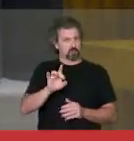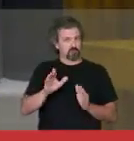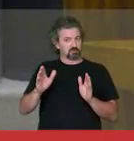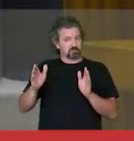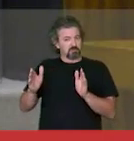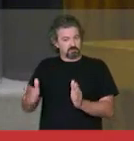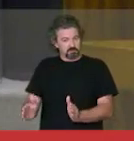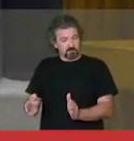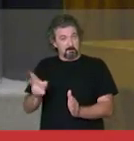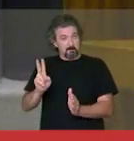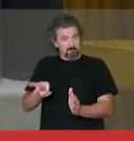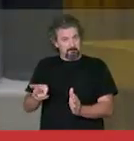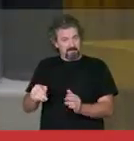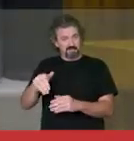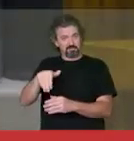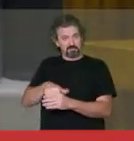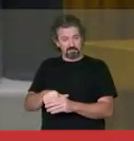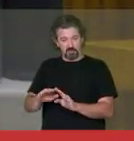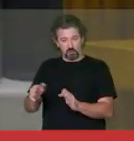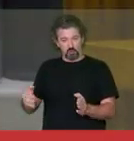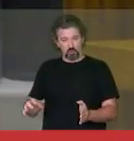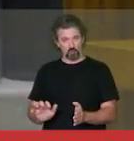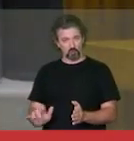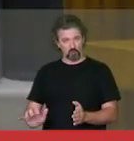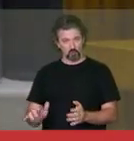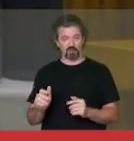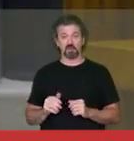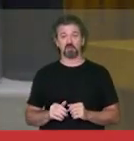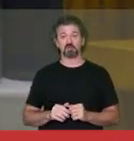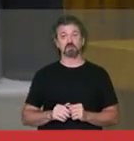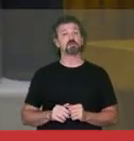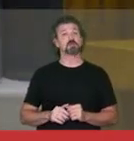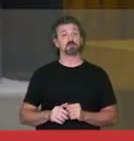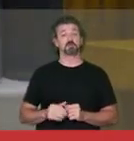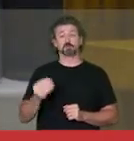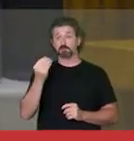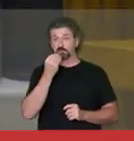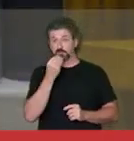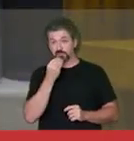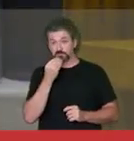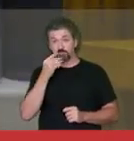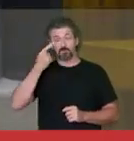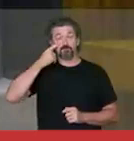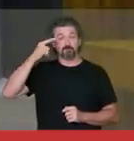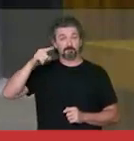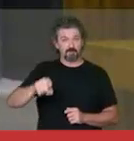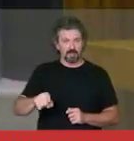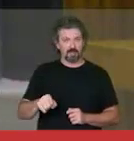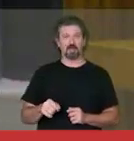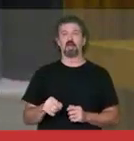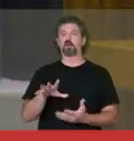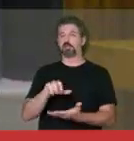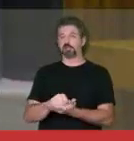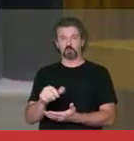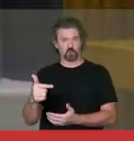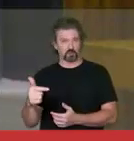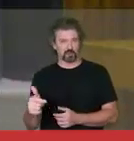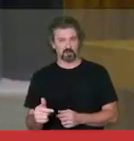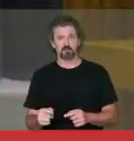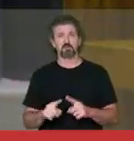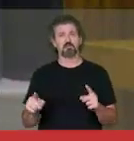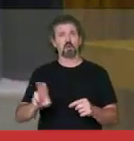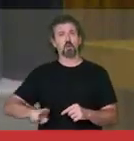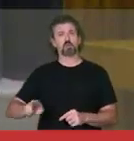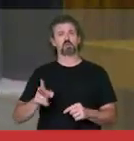estas mesmas urnas, que, segundo ele, são urnas que poderiam ter fraude, que não estavam registradas, mas que foram